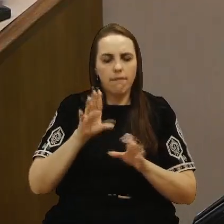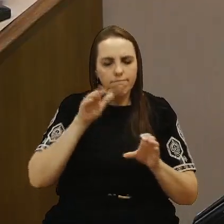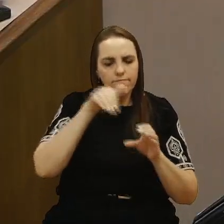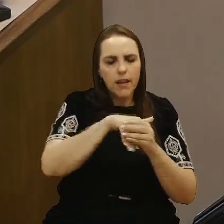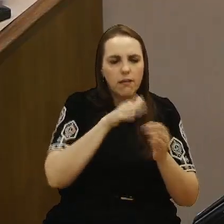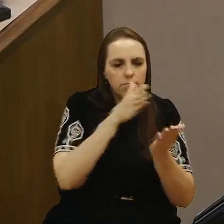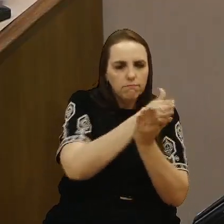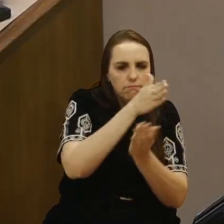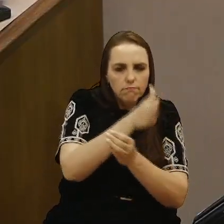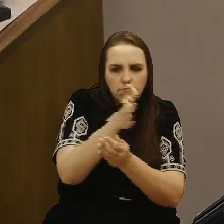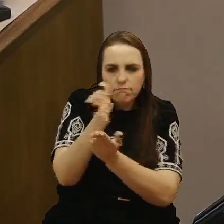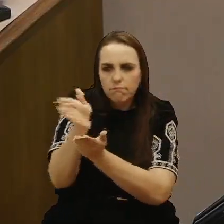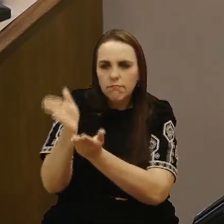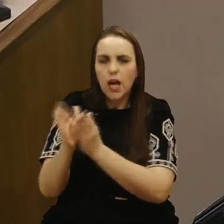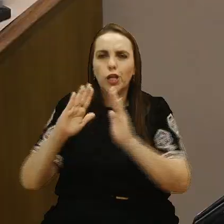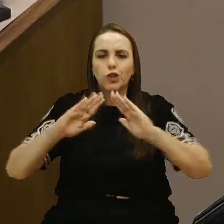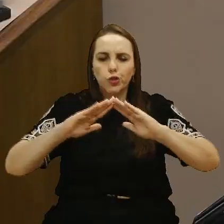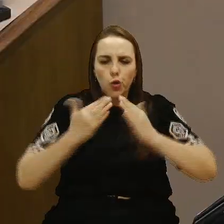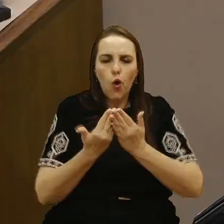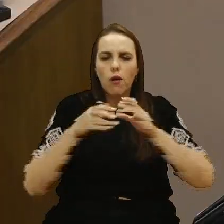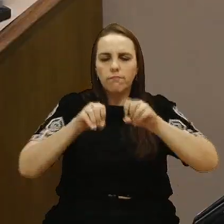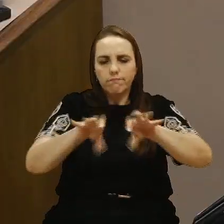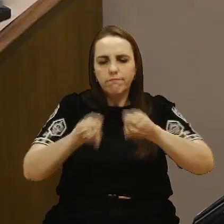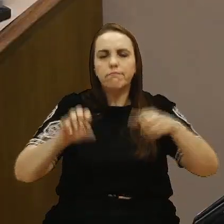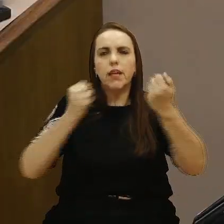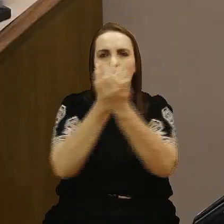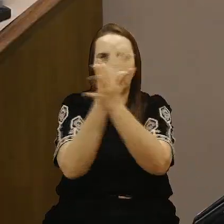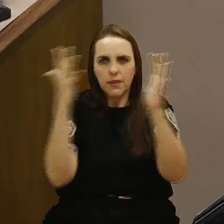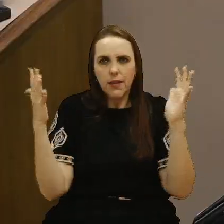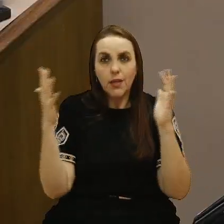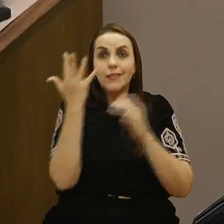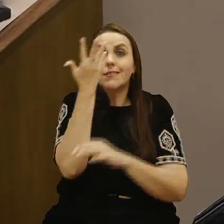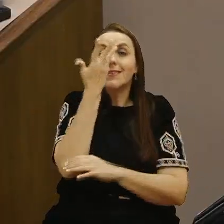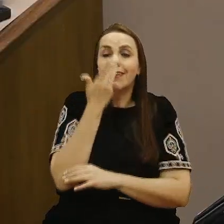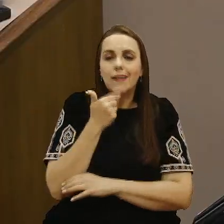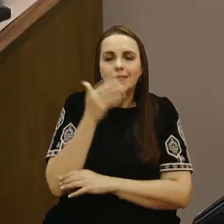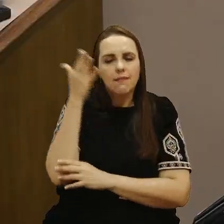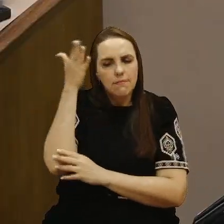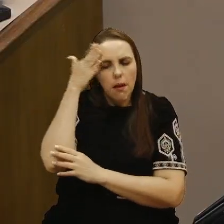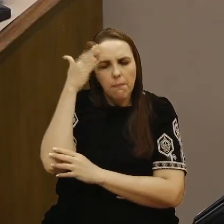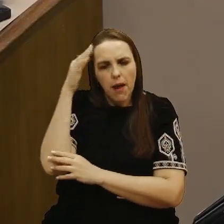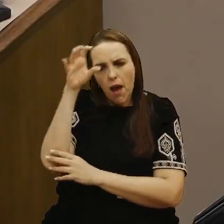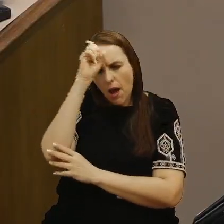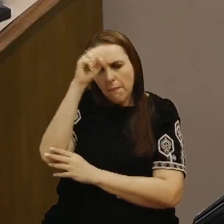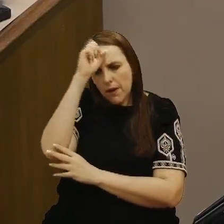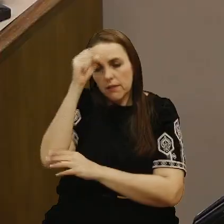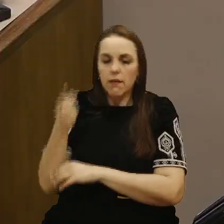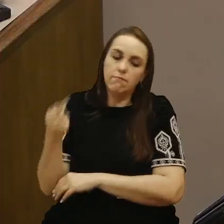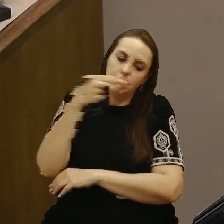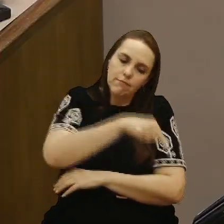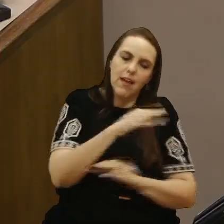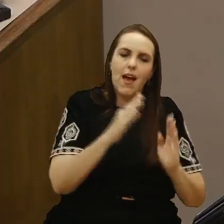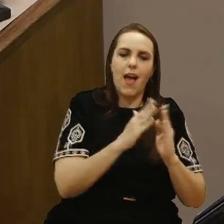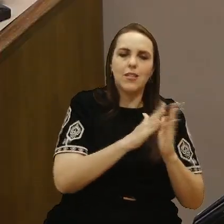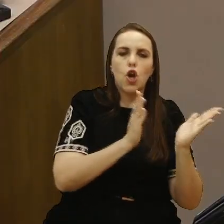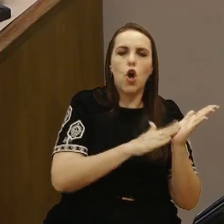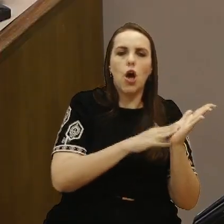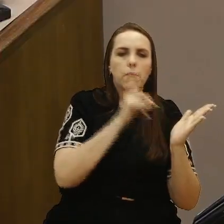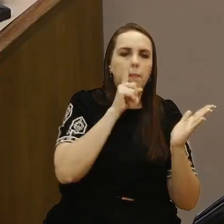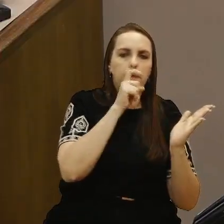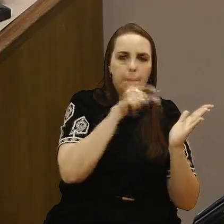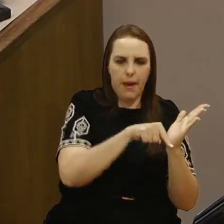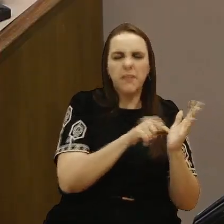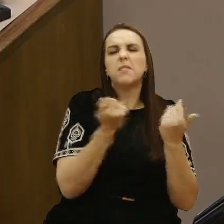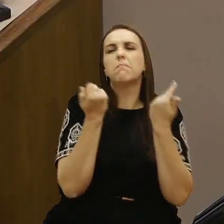escolas com educação ambiental, levar para as crianças, para que levem para dentro de casa e cobrem dos seus pais. Meus parabéns pela pauta que o senhor traz